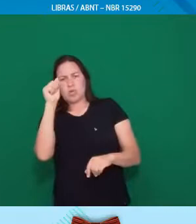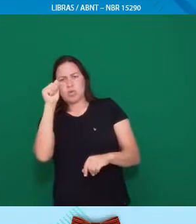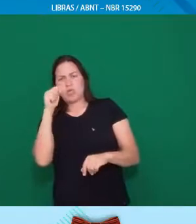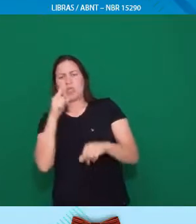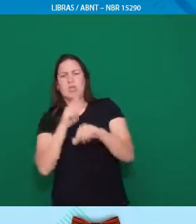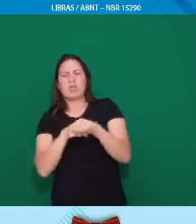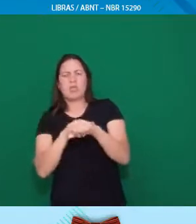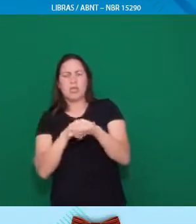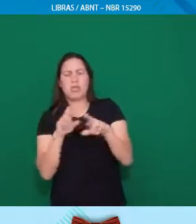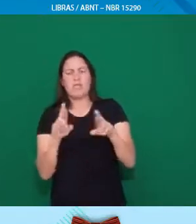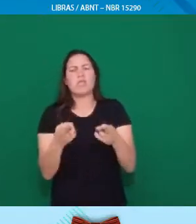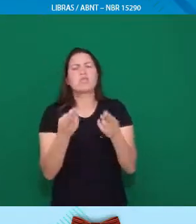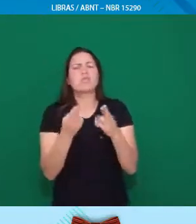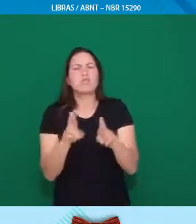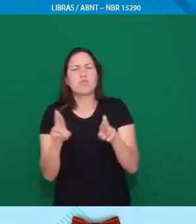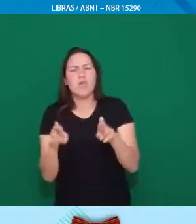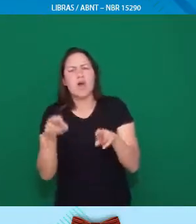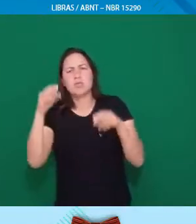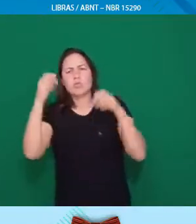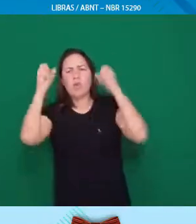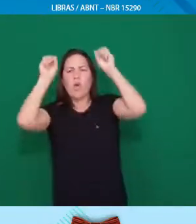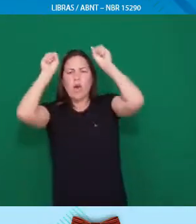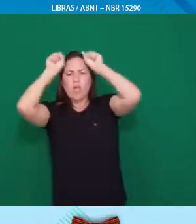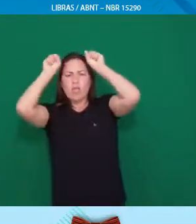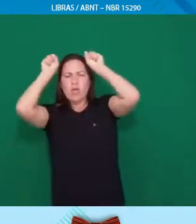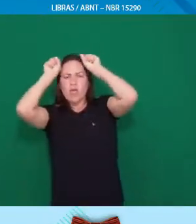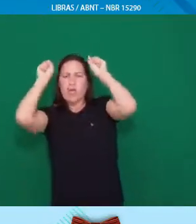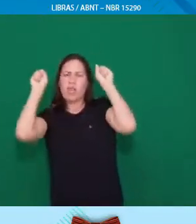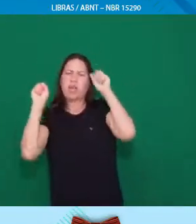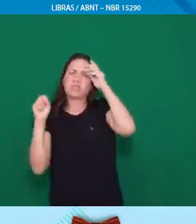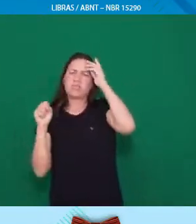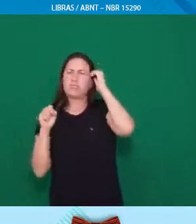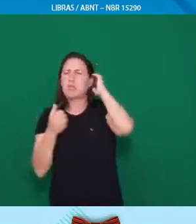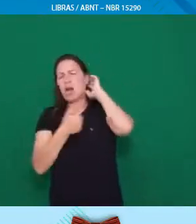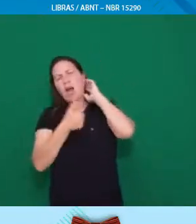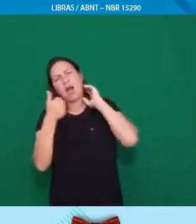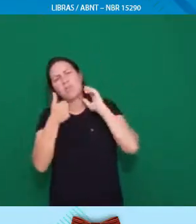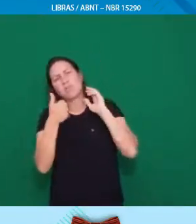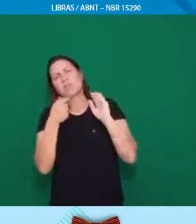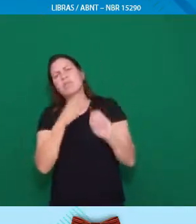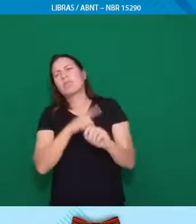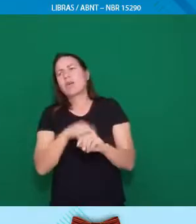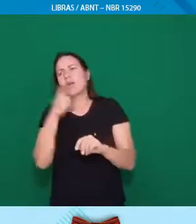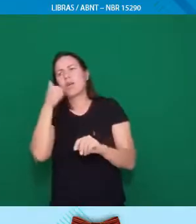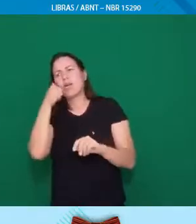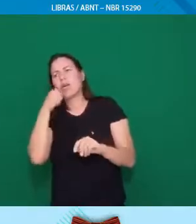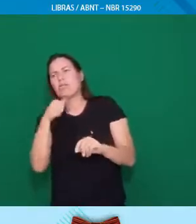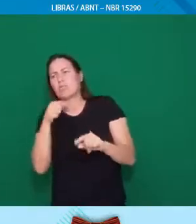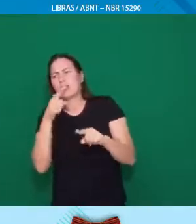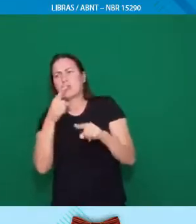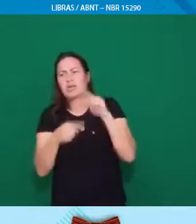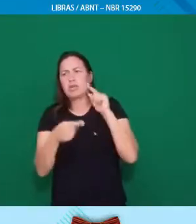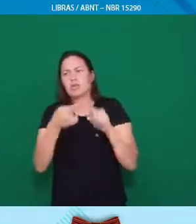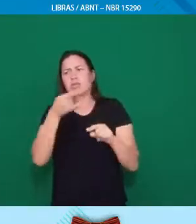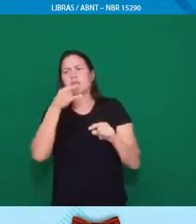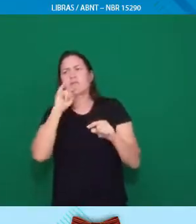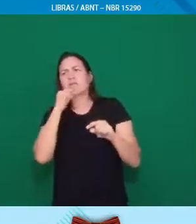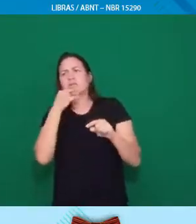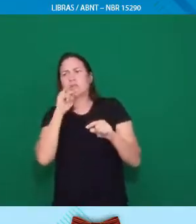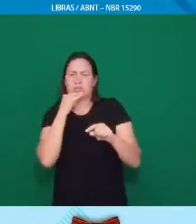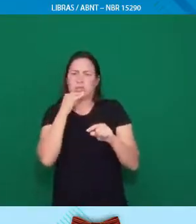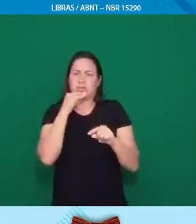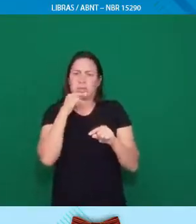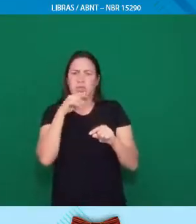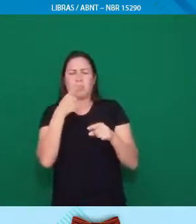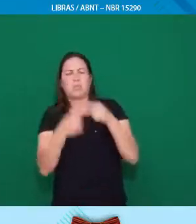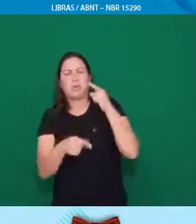na hora de fazer o churrasco definimos duas coisas a primeira é que as mulheres não ia porque nós queria encher a cara para